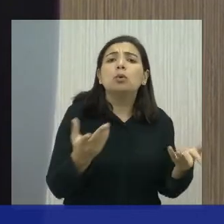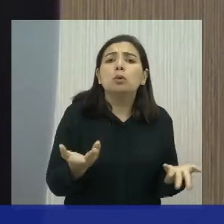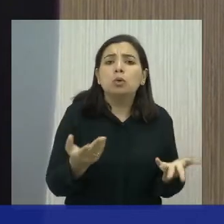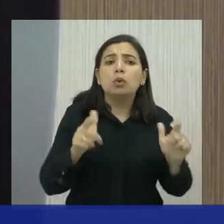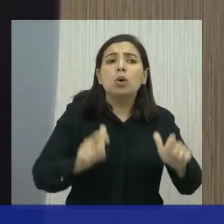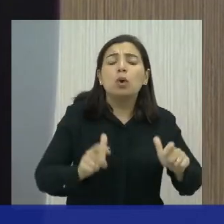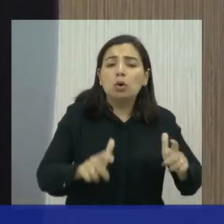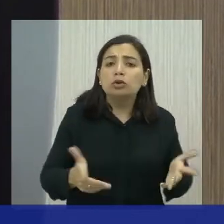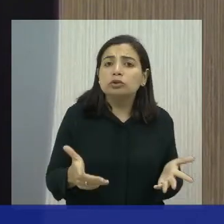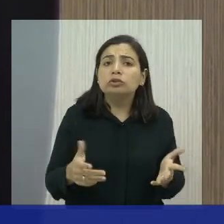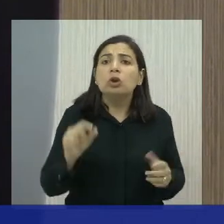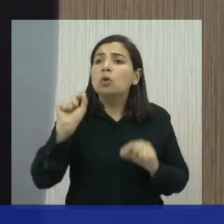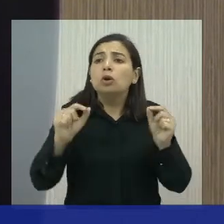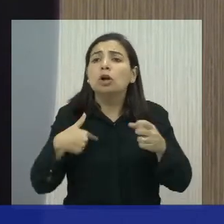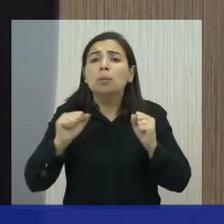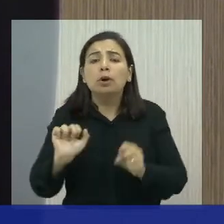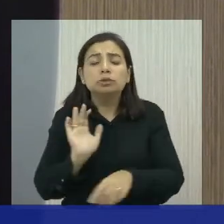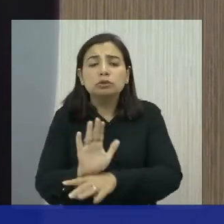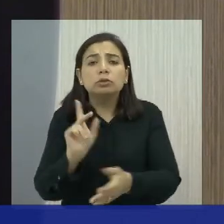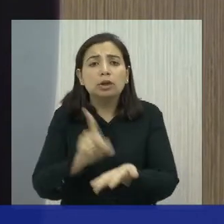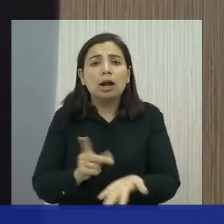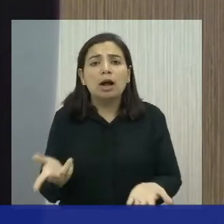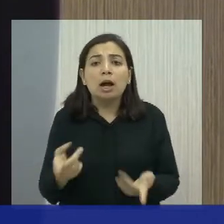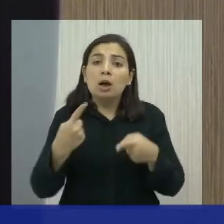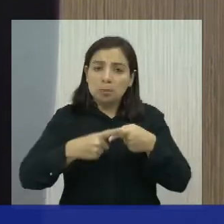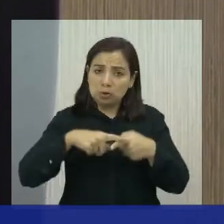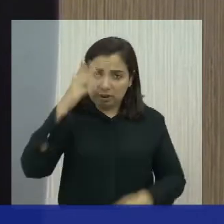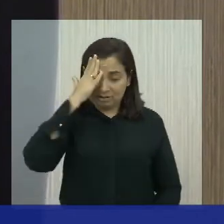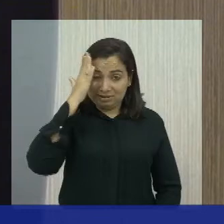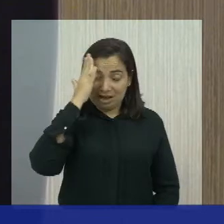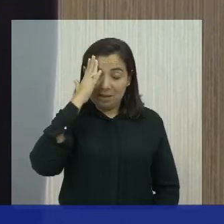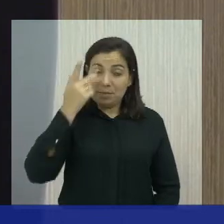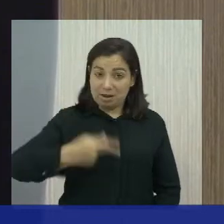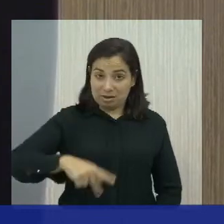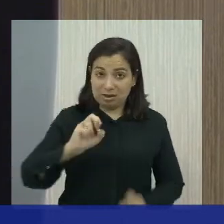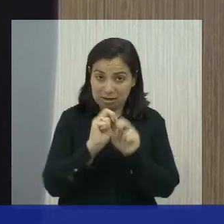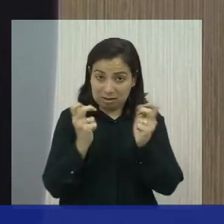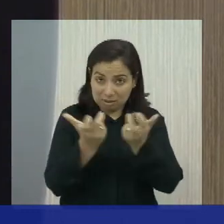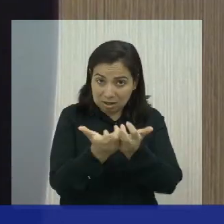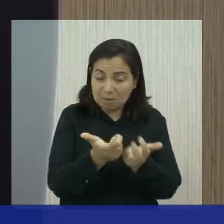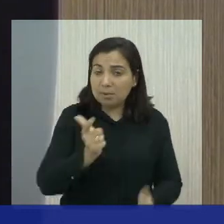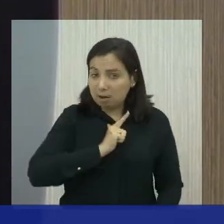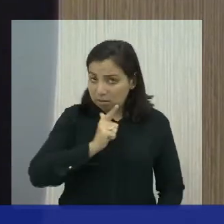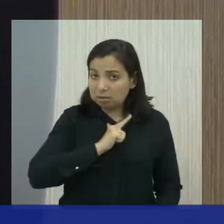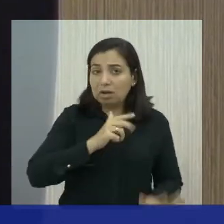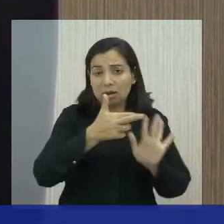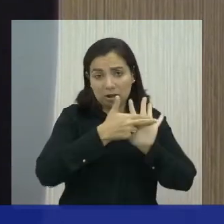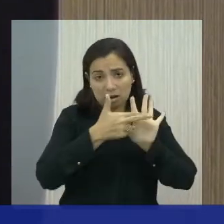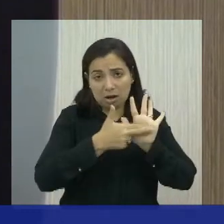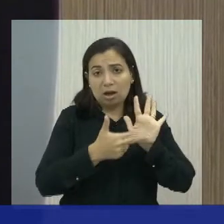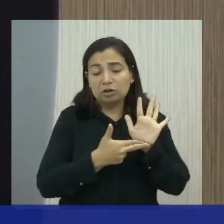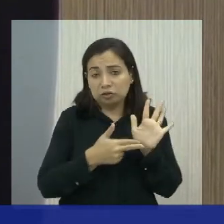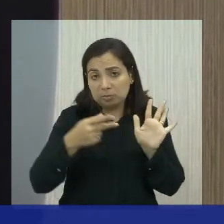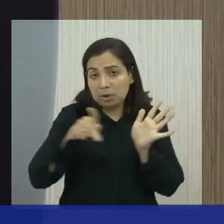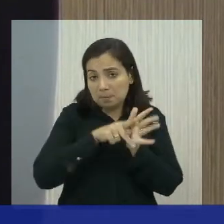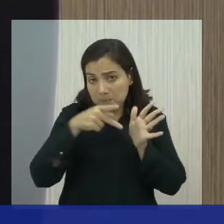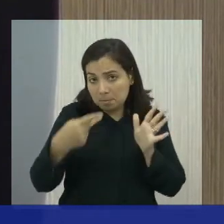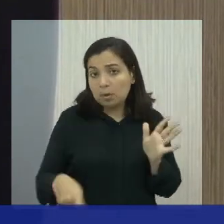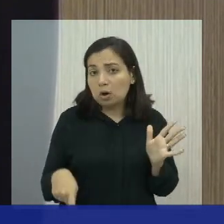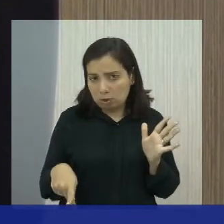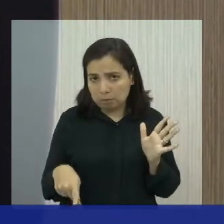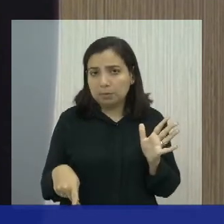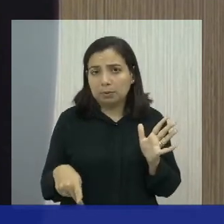Porque a gente sabe que a Câmara dos Vereadores tem um regimento interno, né? Então, a tramitação dos projetos,